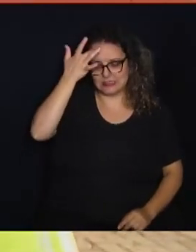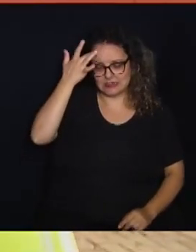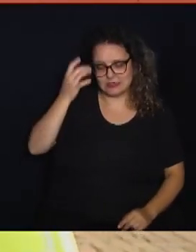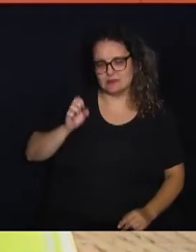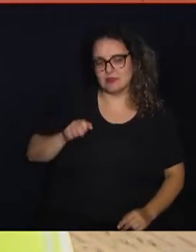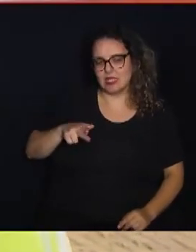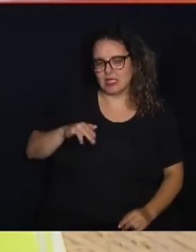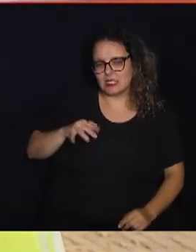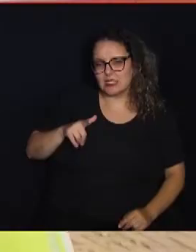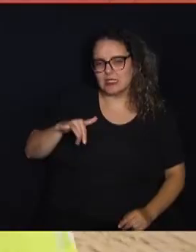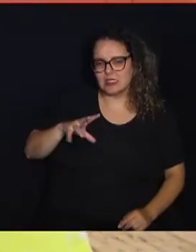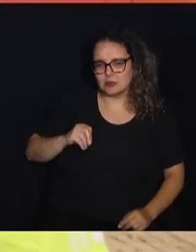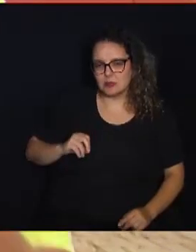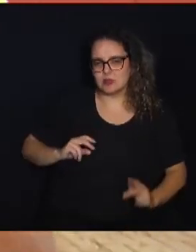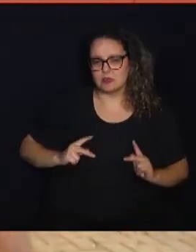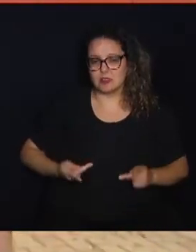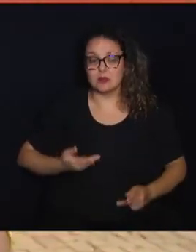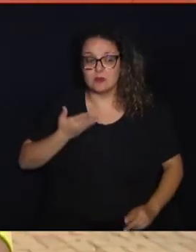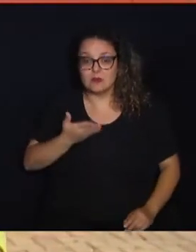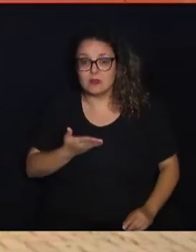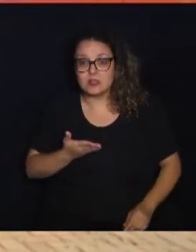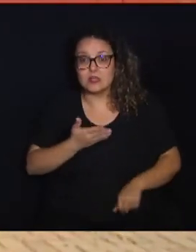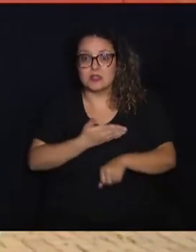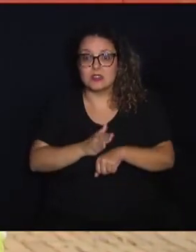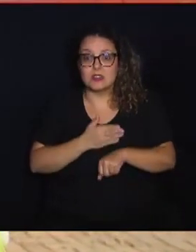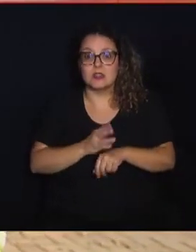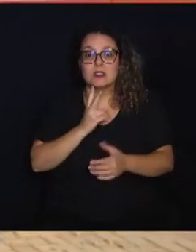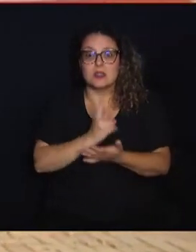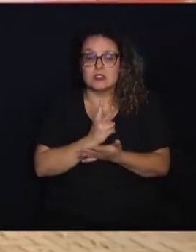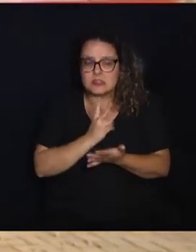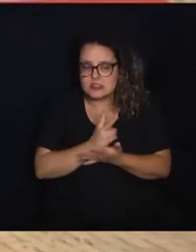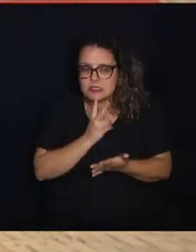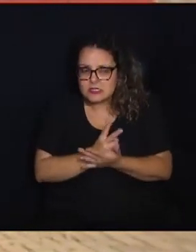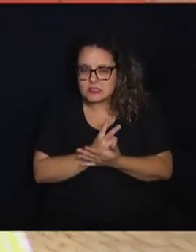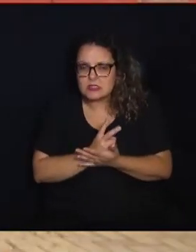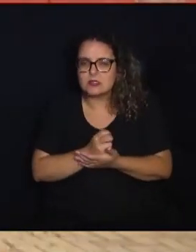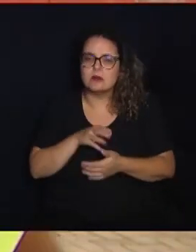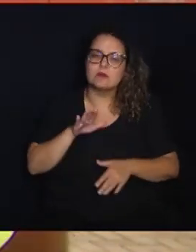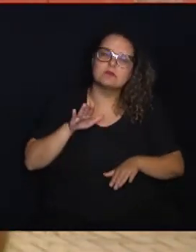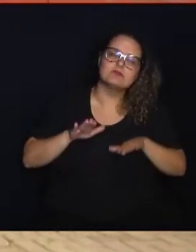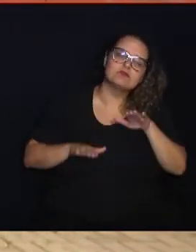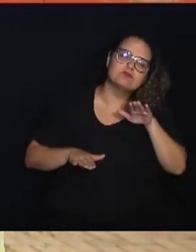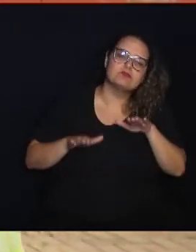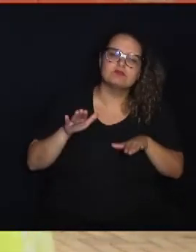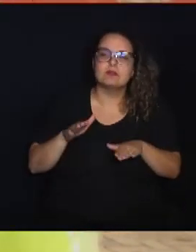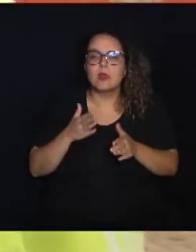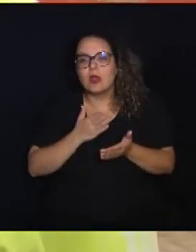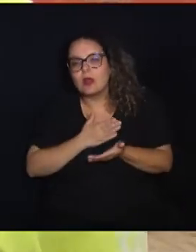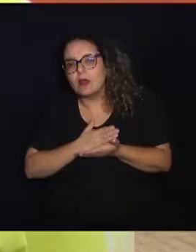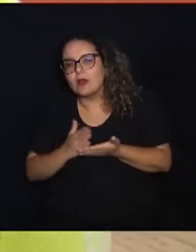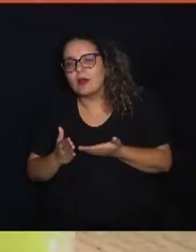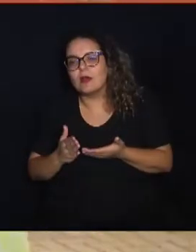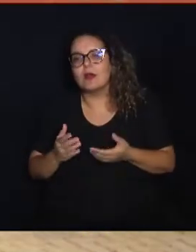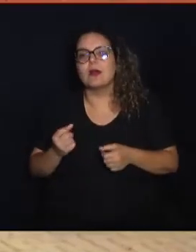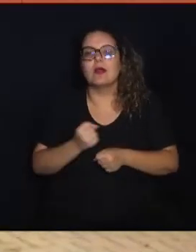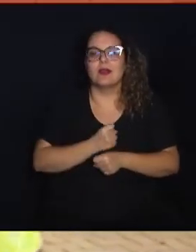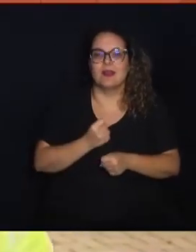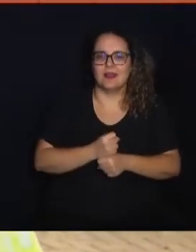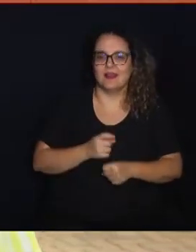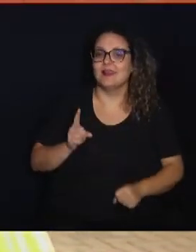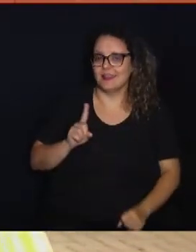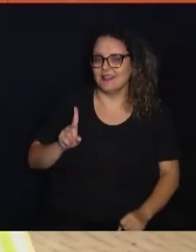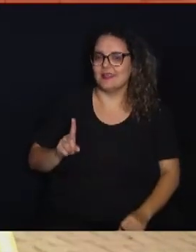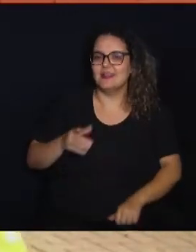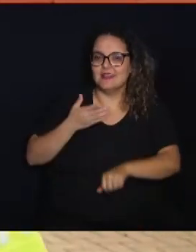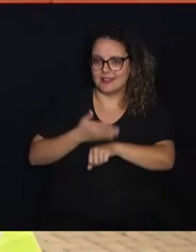humano, mas você pratica atividade física constantemente ou você começou só agora no início do ano? Não, eu